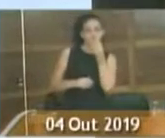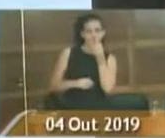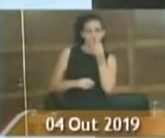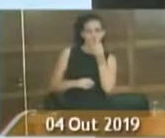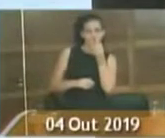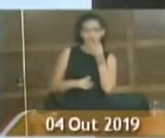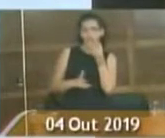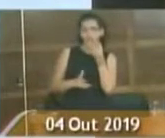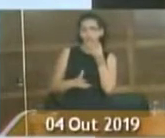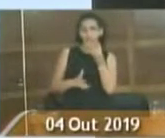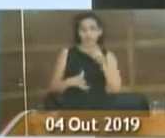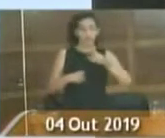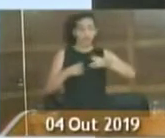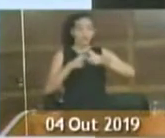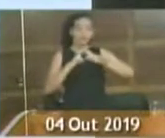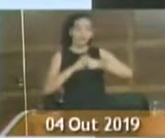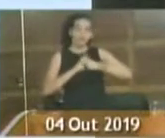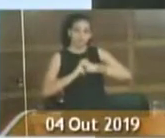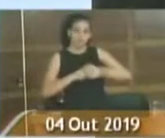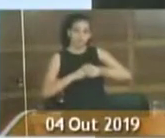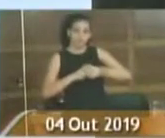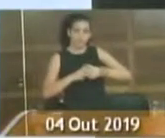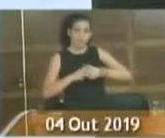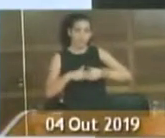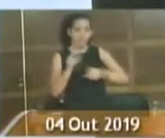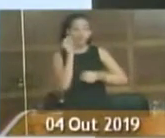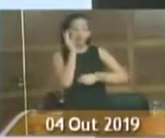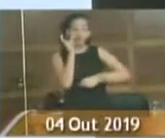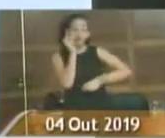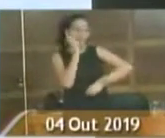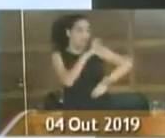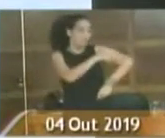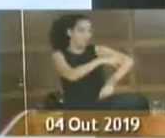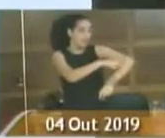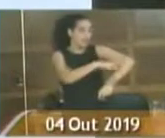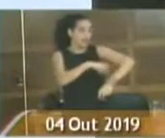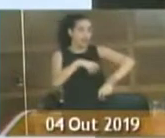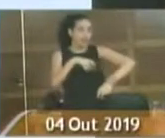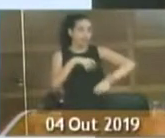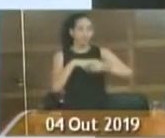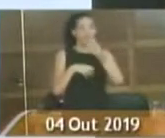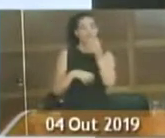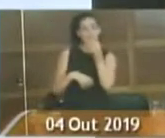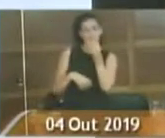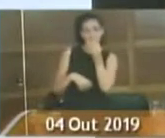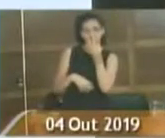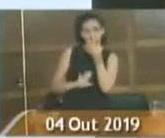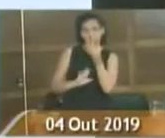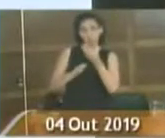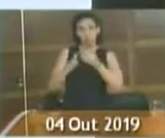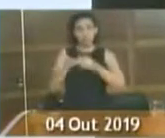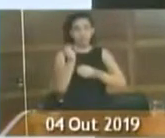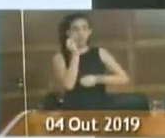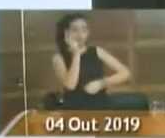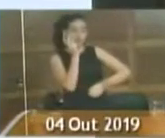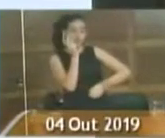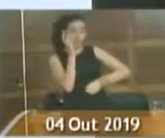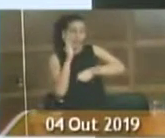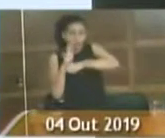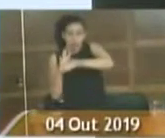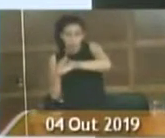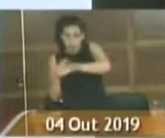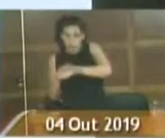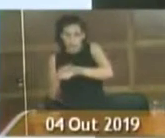o gato brigou com ele. E o gato arranhou. A tia esqueceu de falar. Quando aquele gatinho ficou